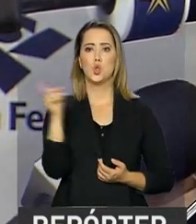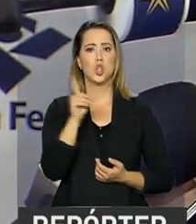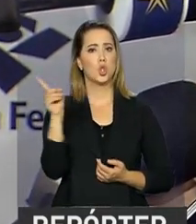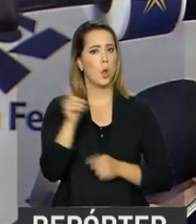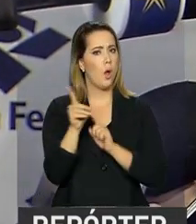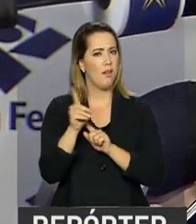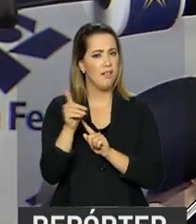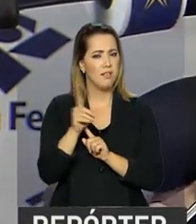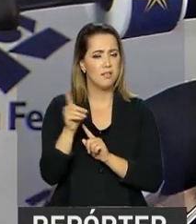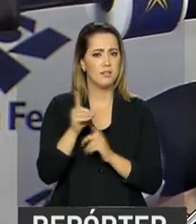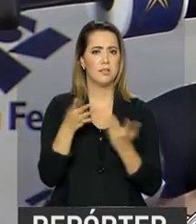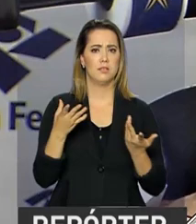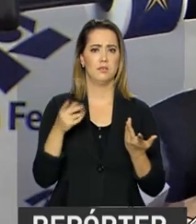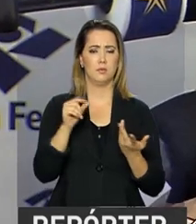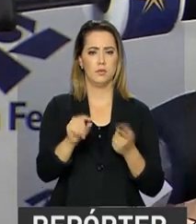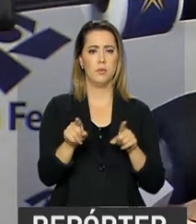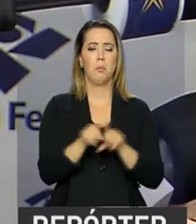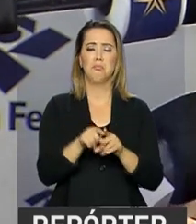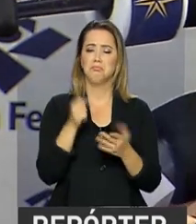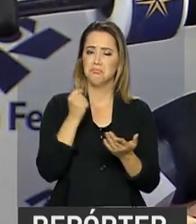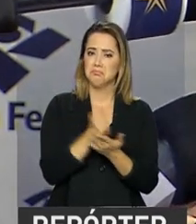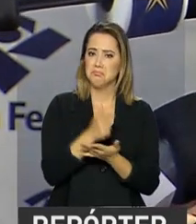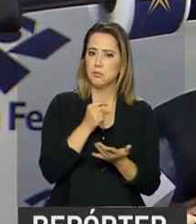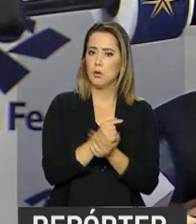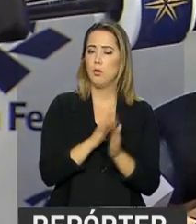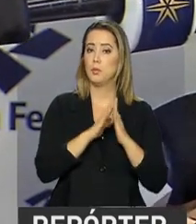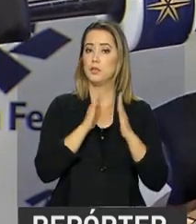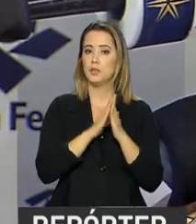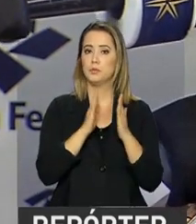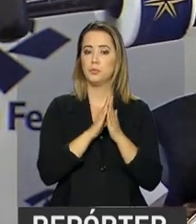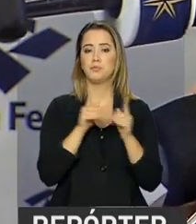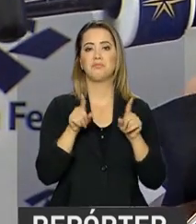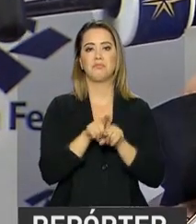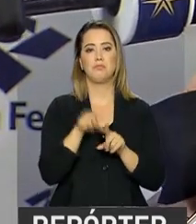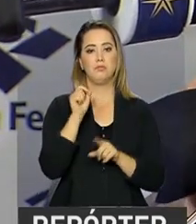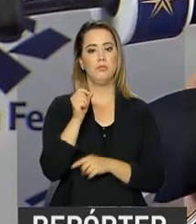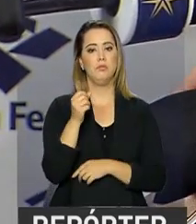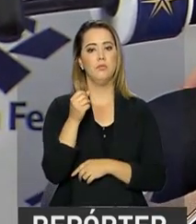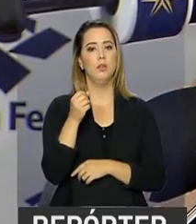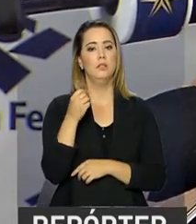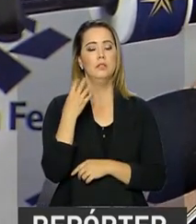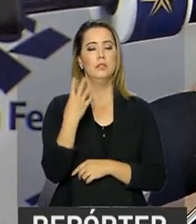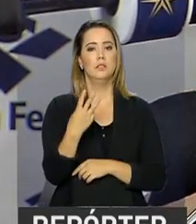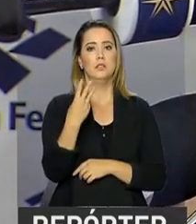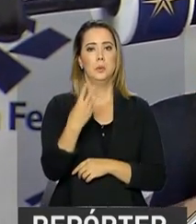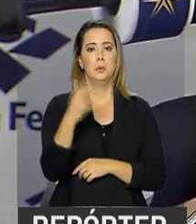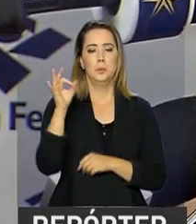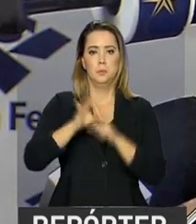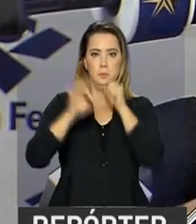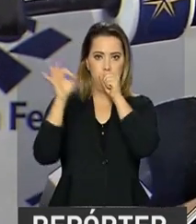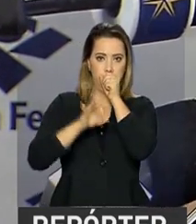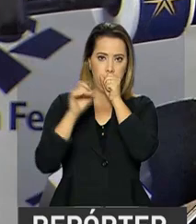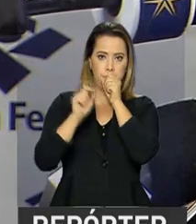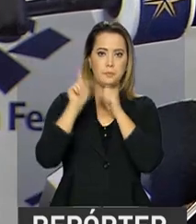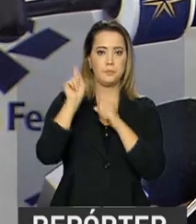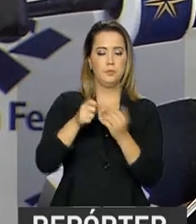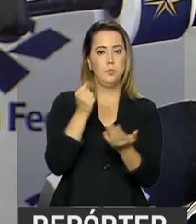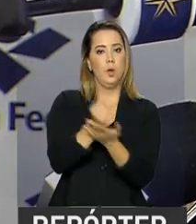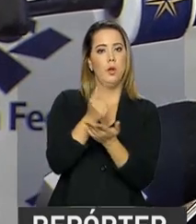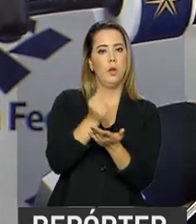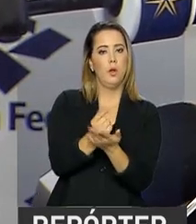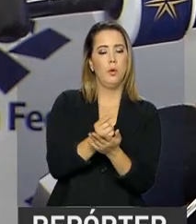médio de aquisição de R 766.000 E esses Imóveis 4 43% deles são adquiridos através